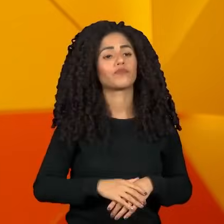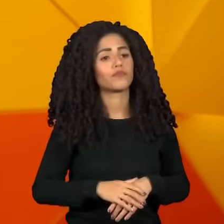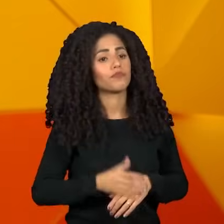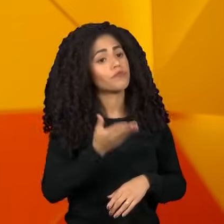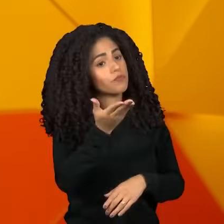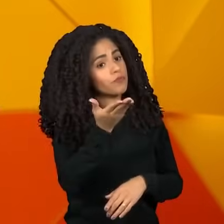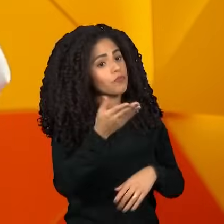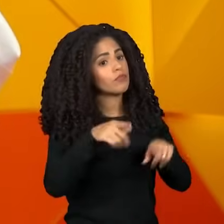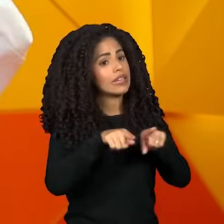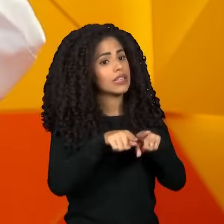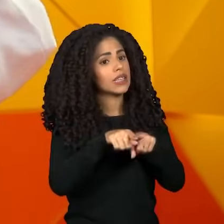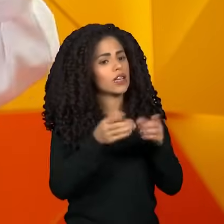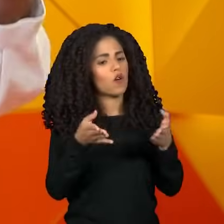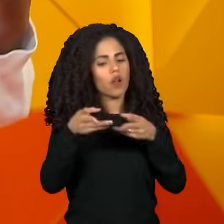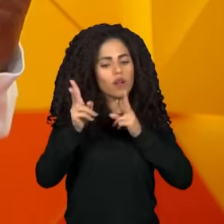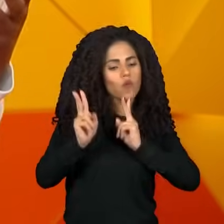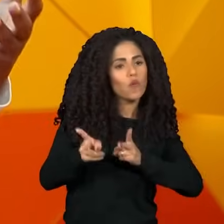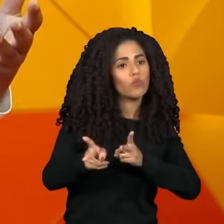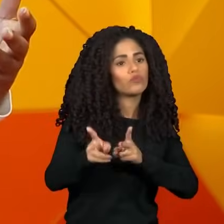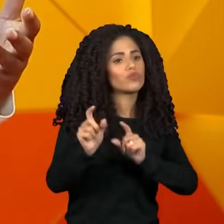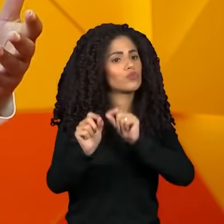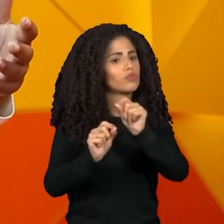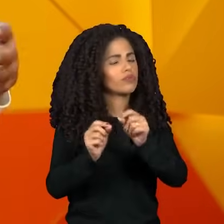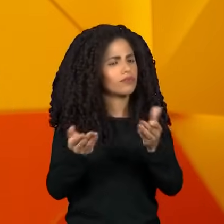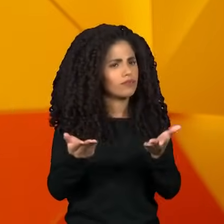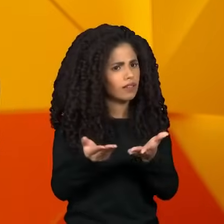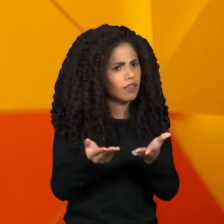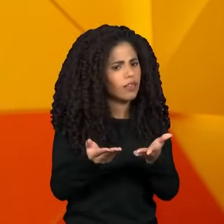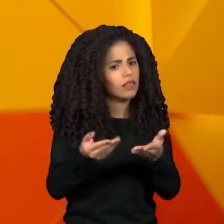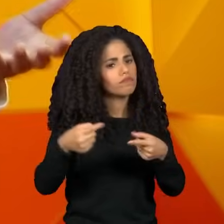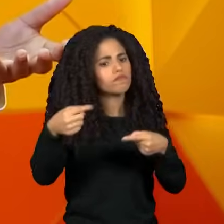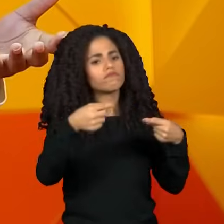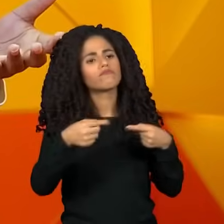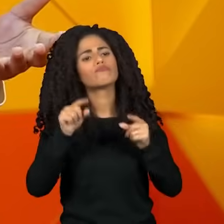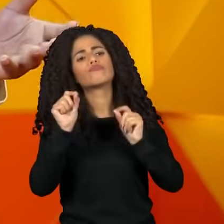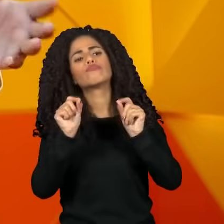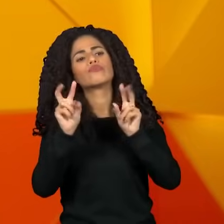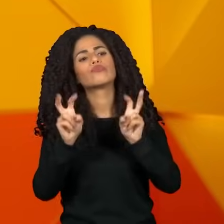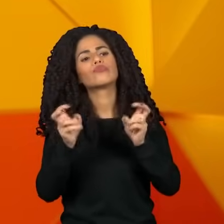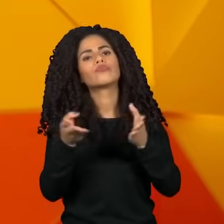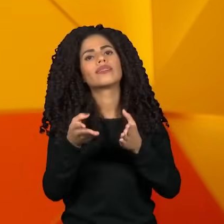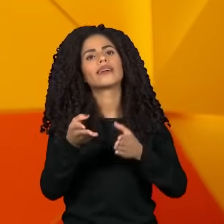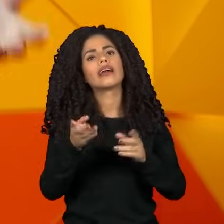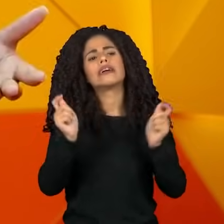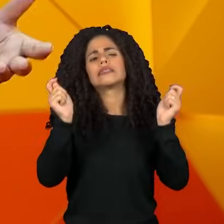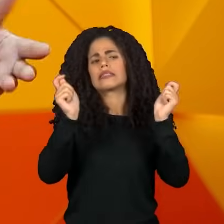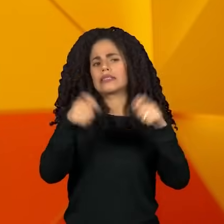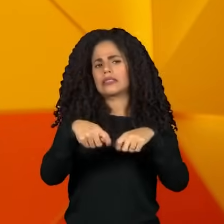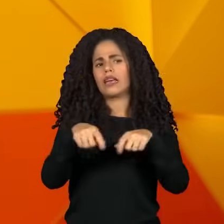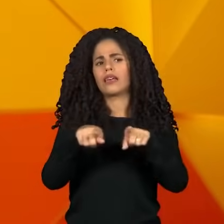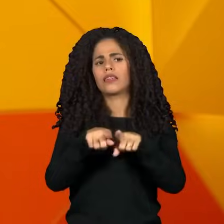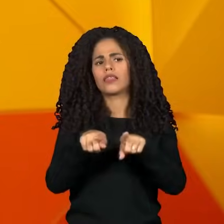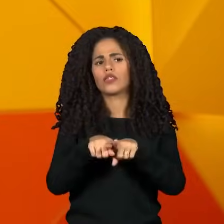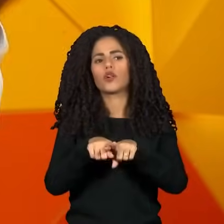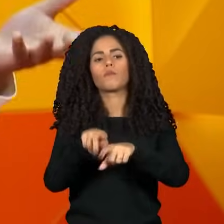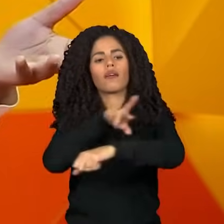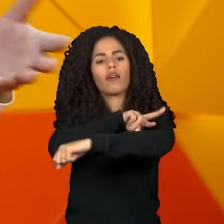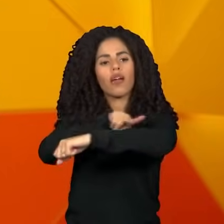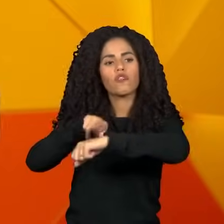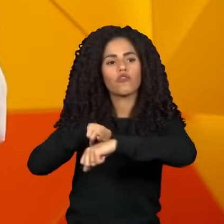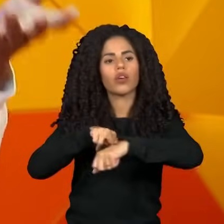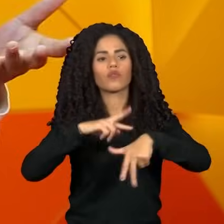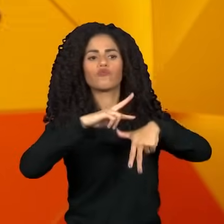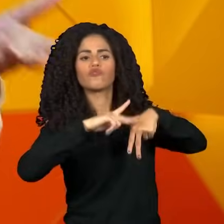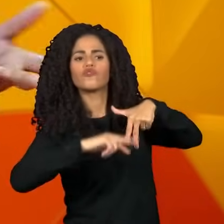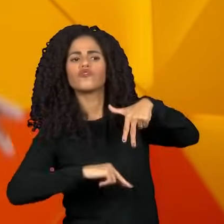Andreone, e continuando essa discussão toda, a gente consegue, por exemplo, fazer um recorte, além de raça, um recorte de gênero para